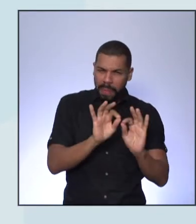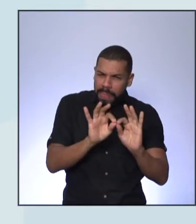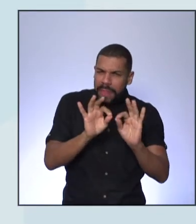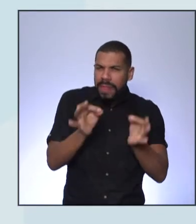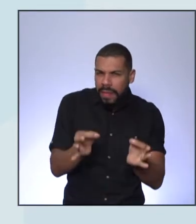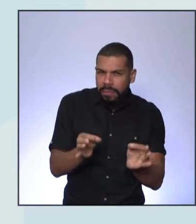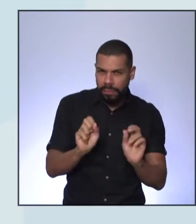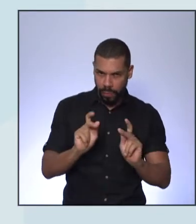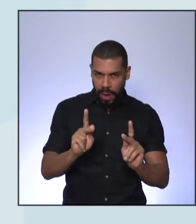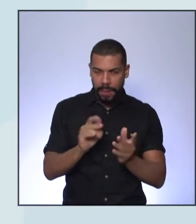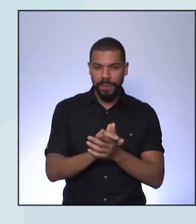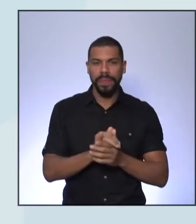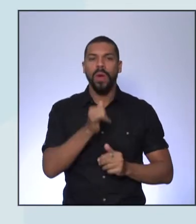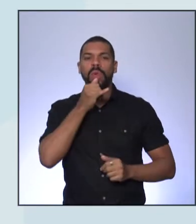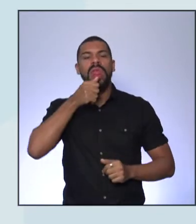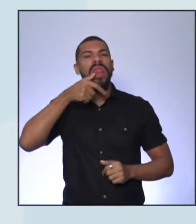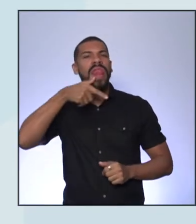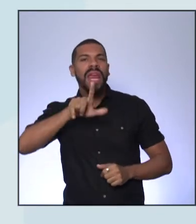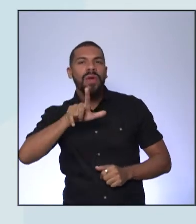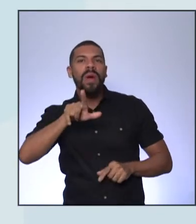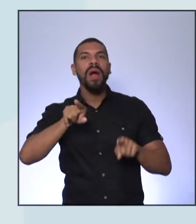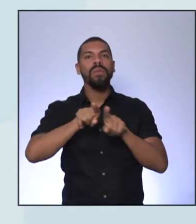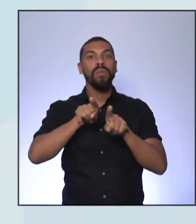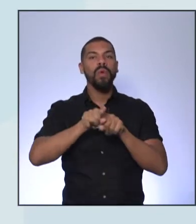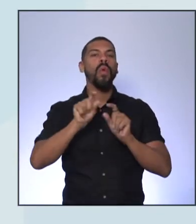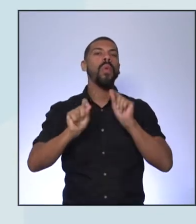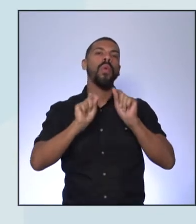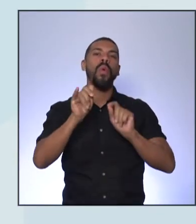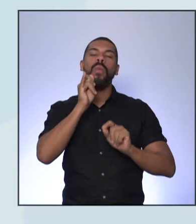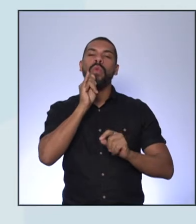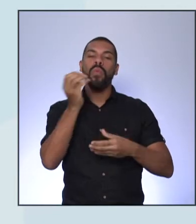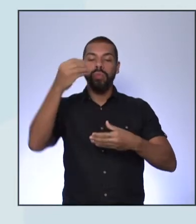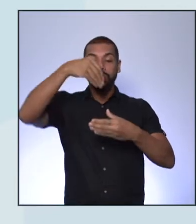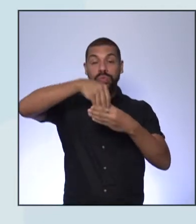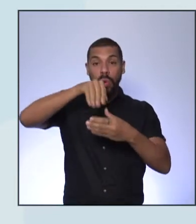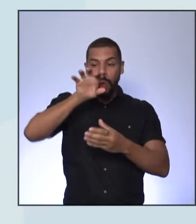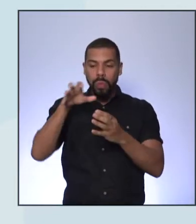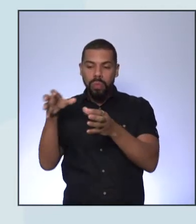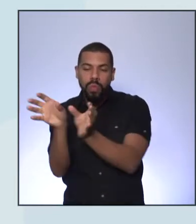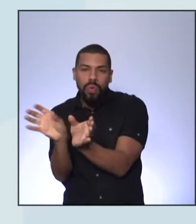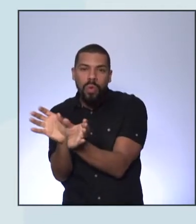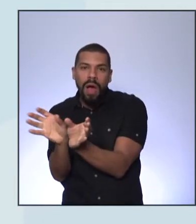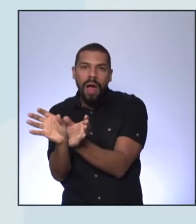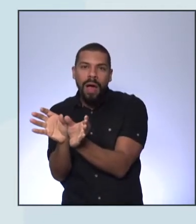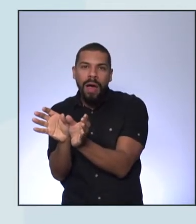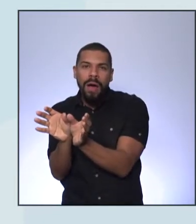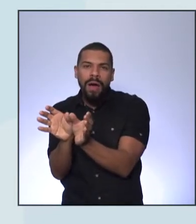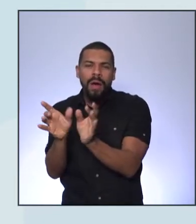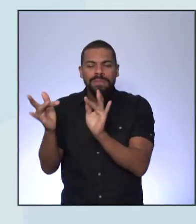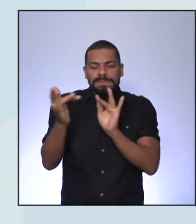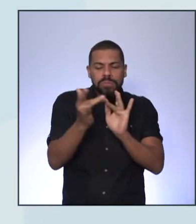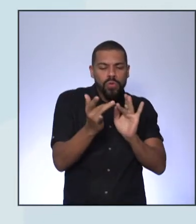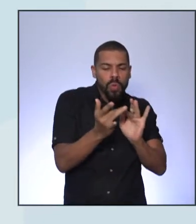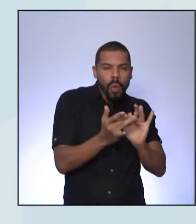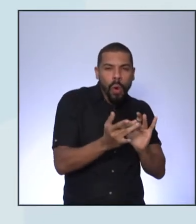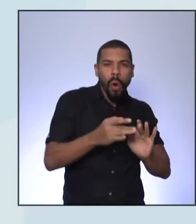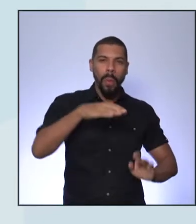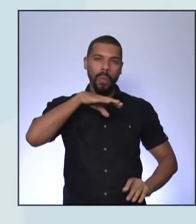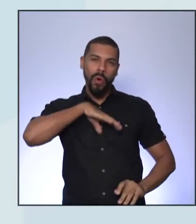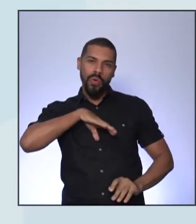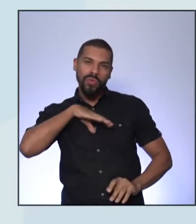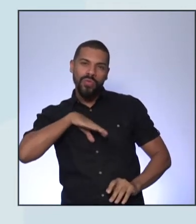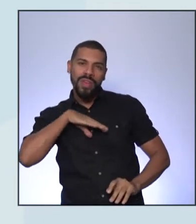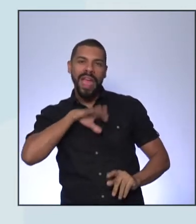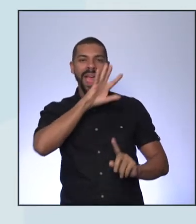aqui. Linguagens. Se vocês são de linguagem, da área de linguagem, vocês vão se aproximar mais de língua portuguesa,